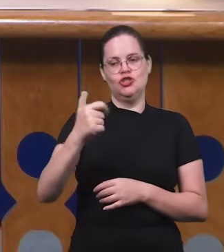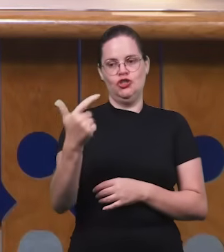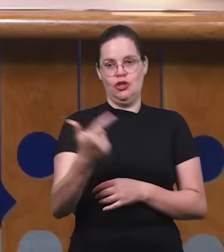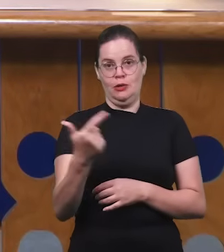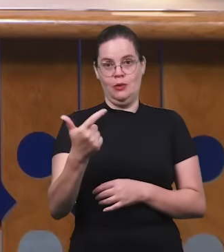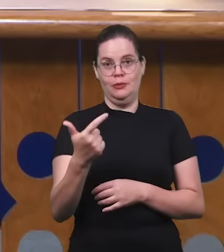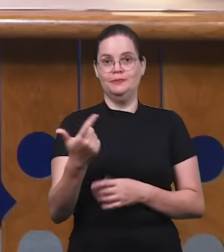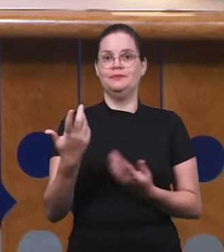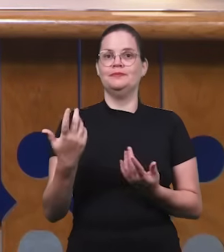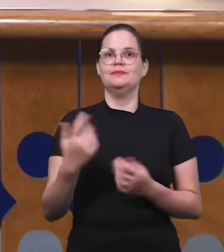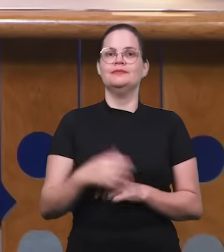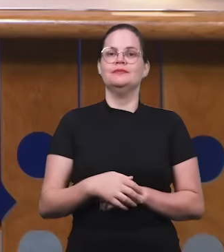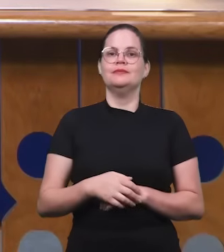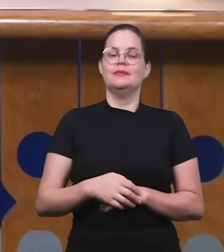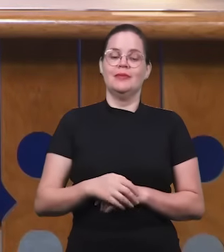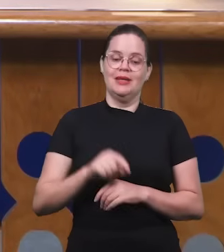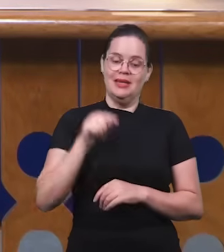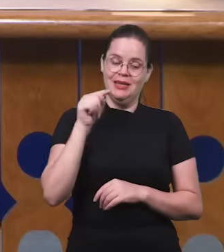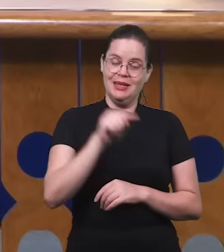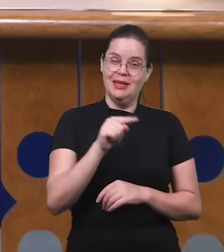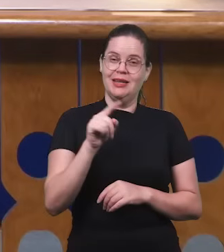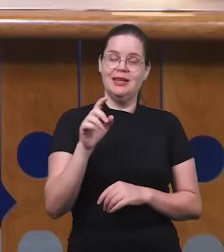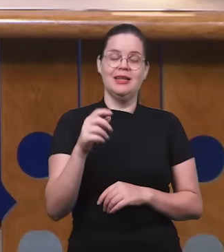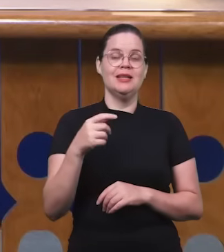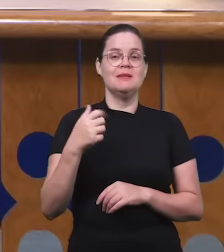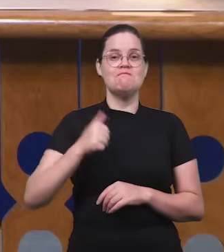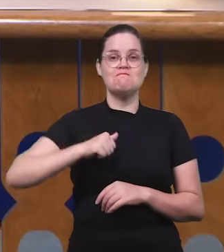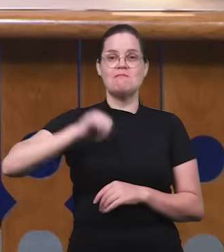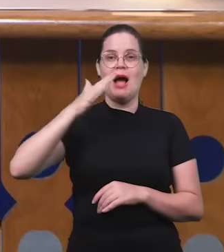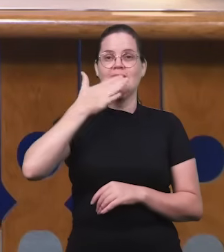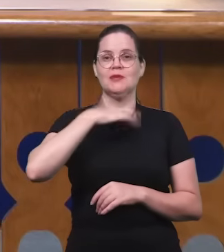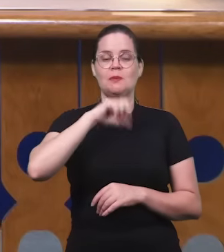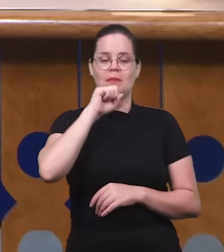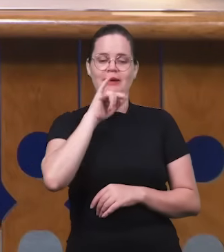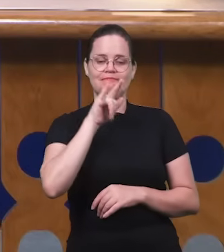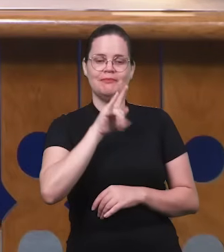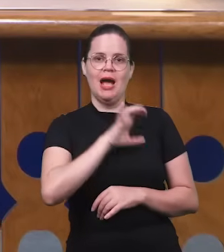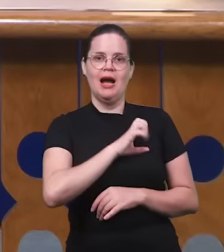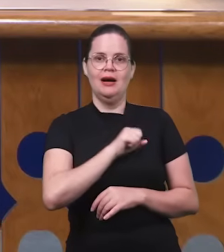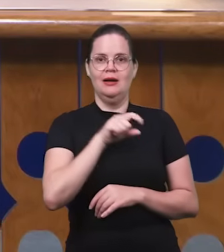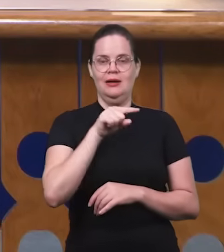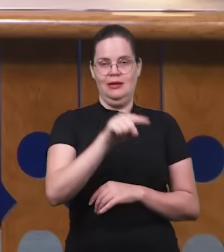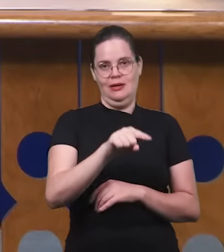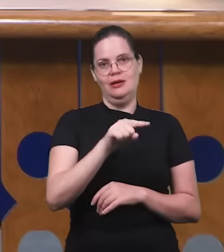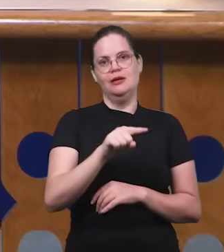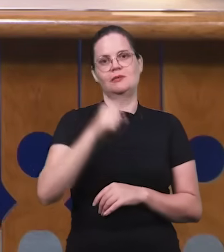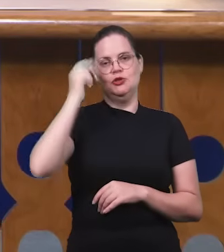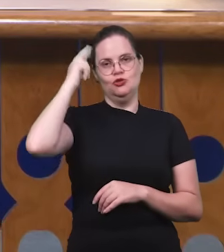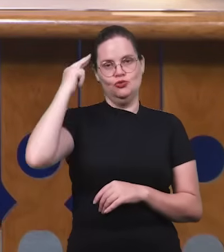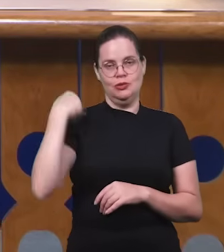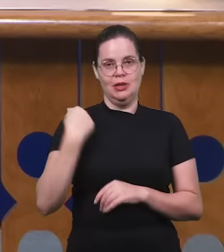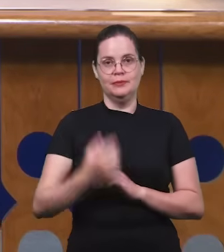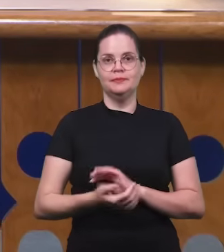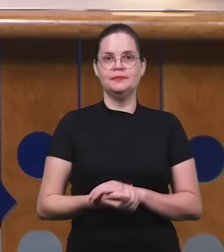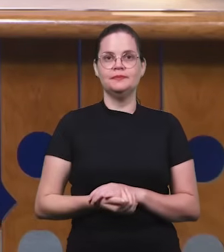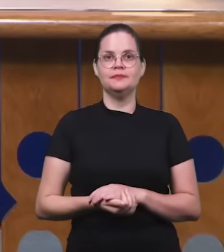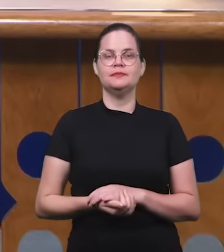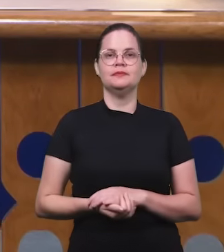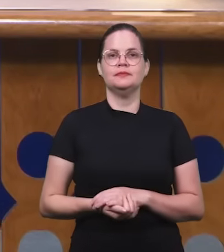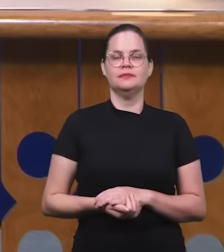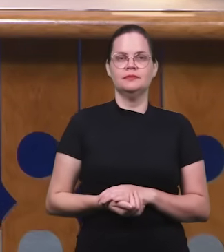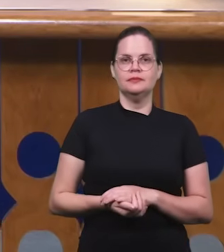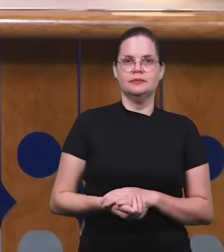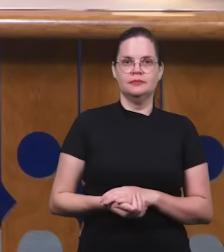pai. Havia realmente uma certa predileção de Jacó a respeito de José